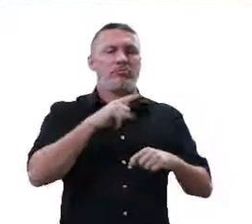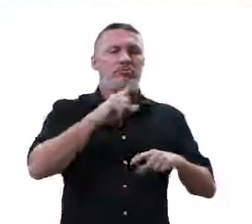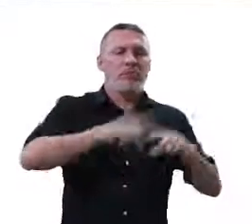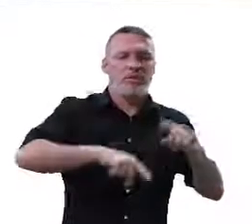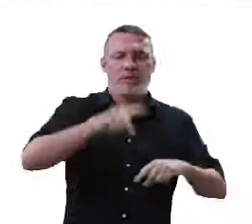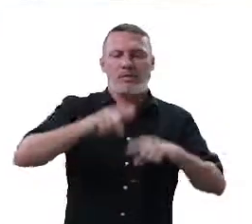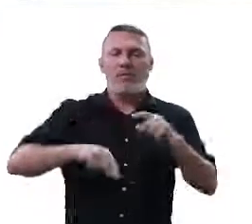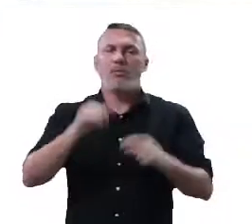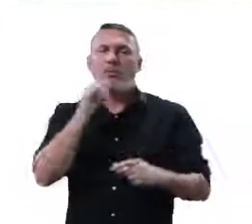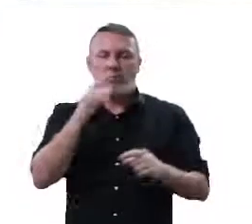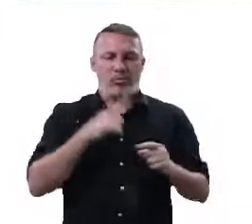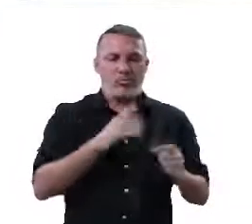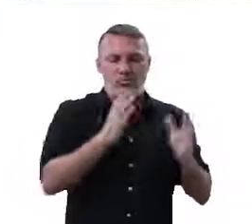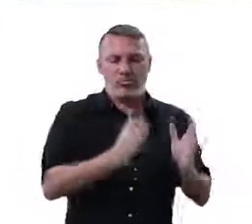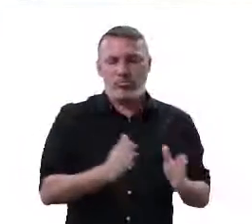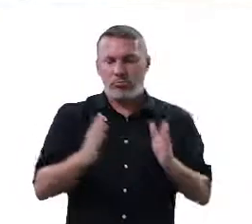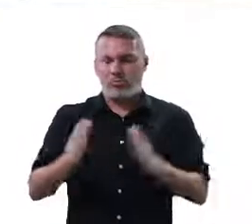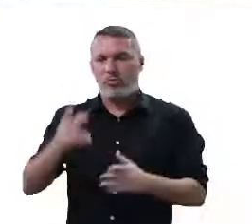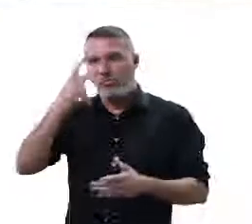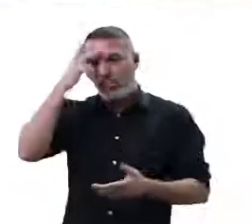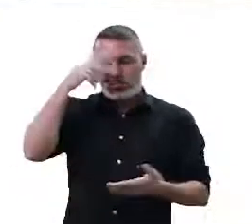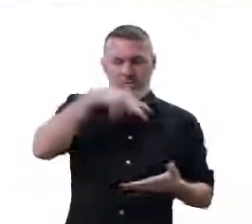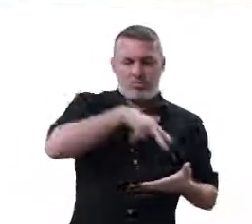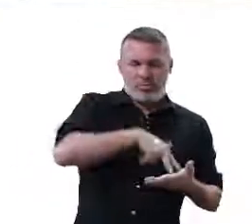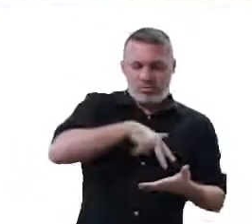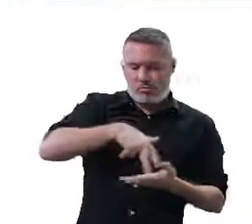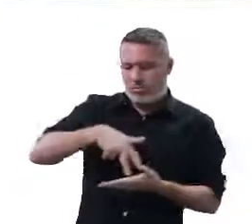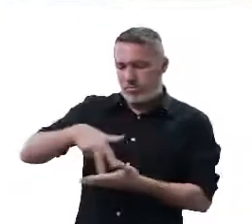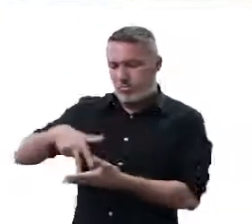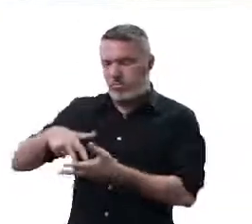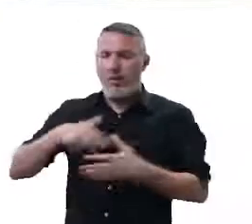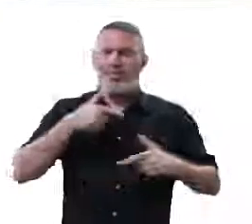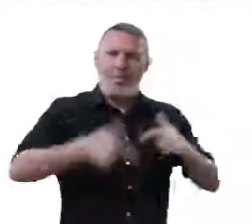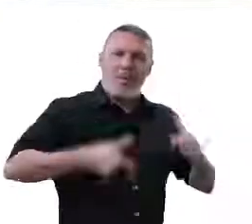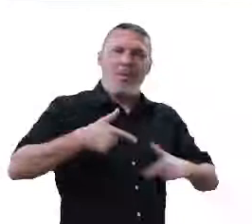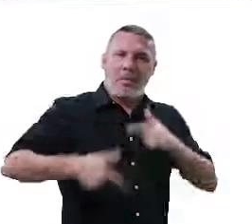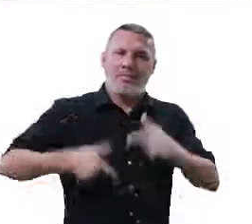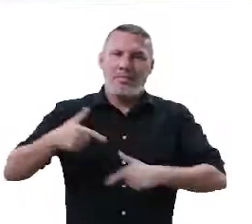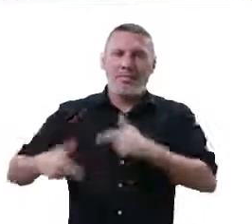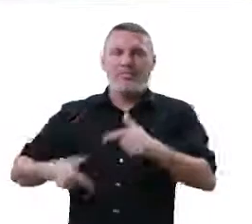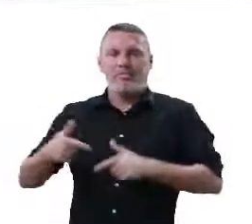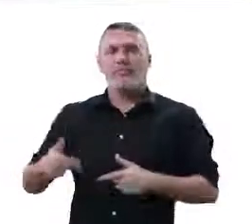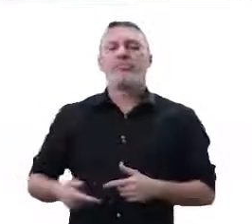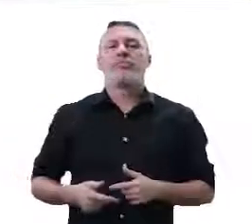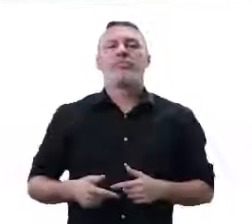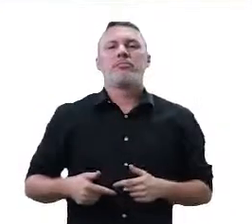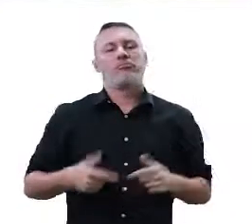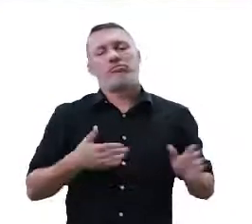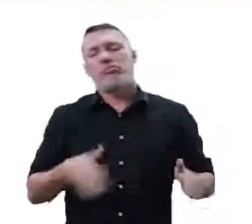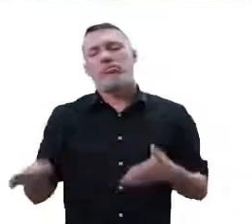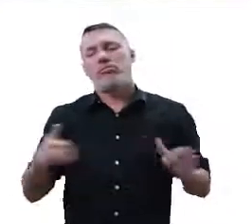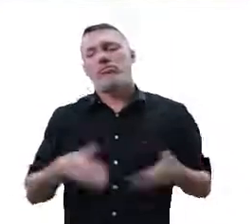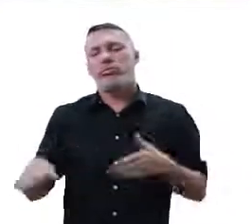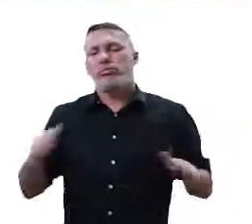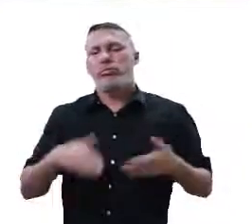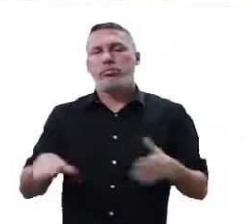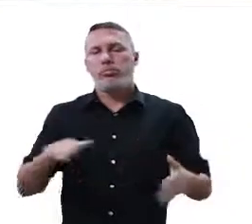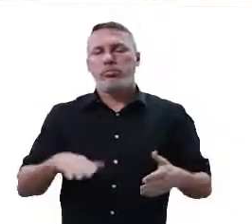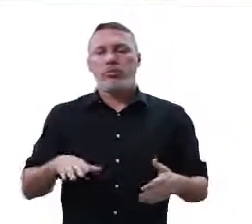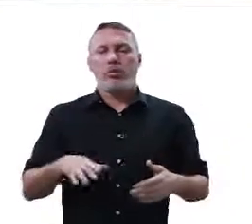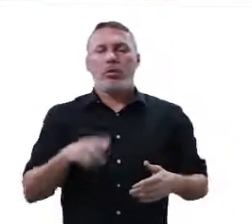de montagem, né, tem um número X de operários, e nessa linha de montagem eu